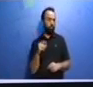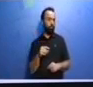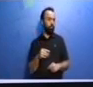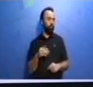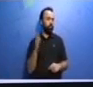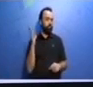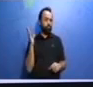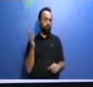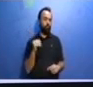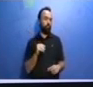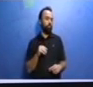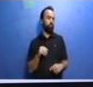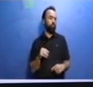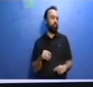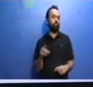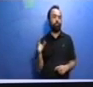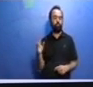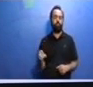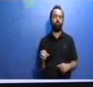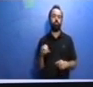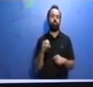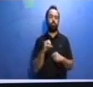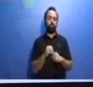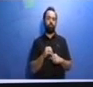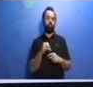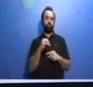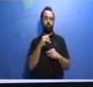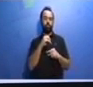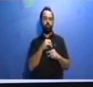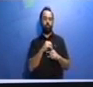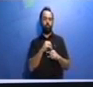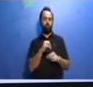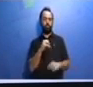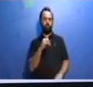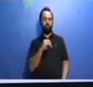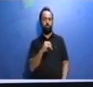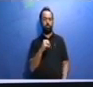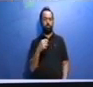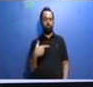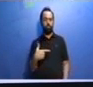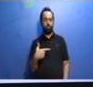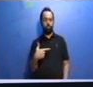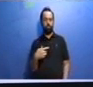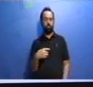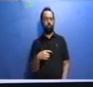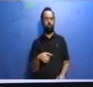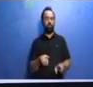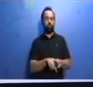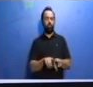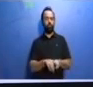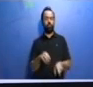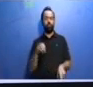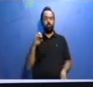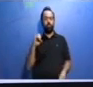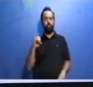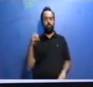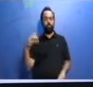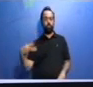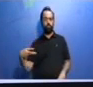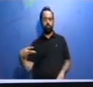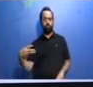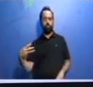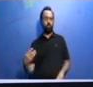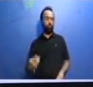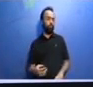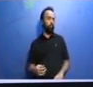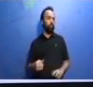Nessa molécula, a molécula do gás oxigênio e do gás ozônio. Eu usei esse exemplo para vocês compararem novamente, que